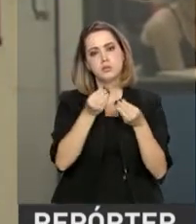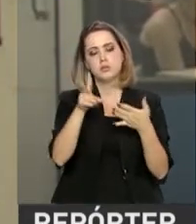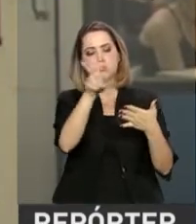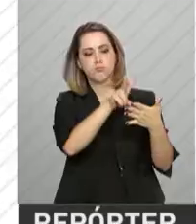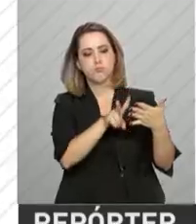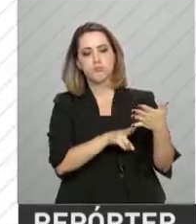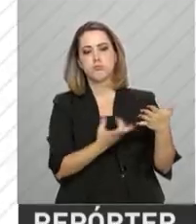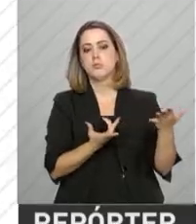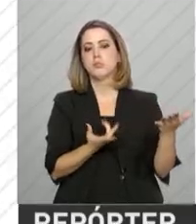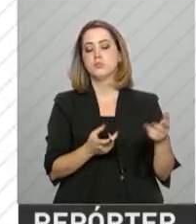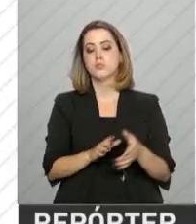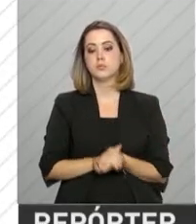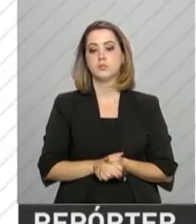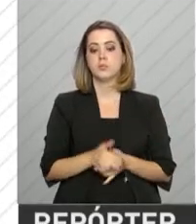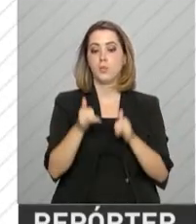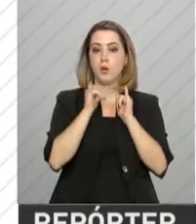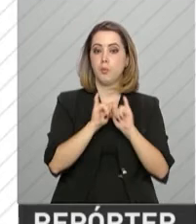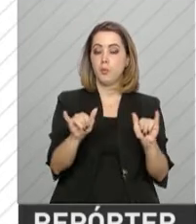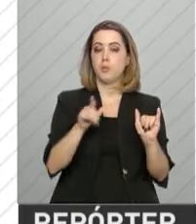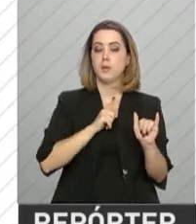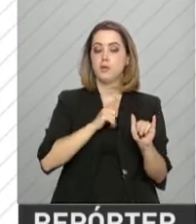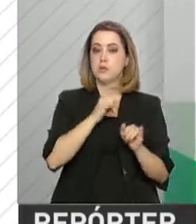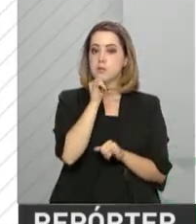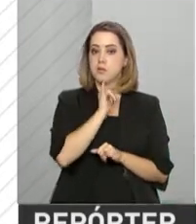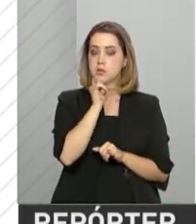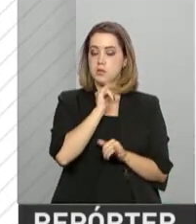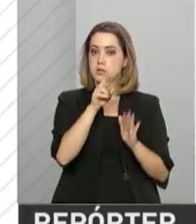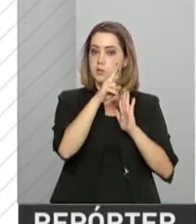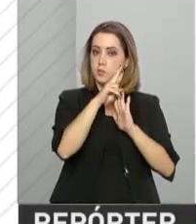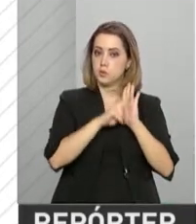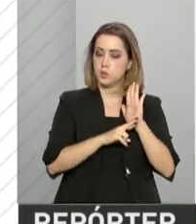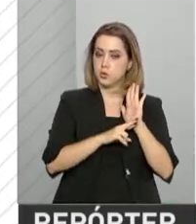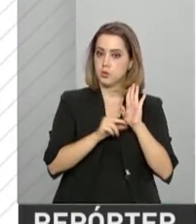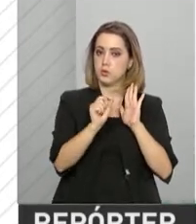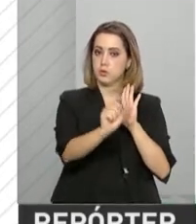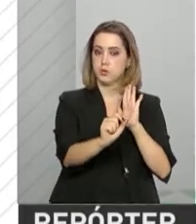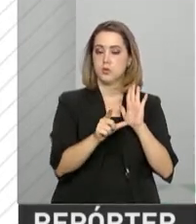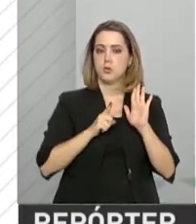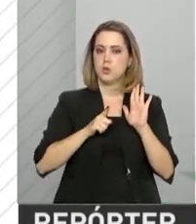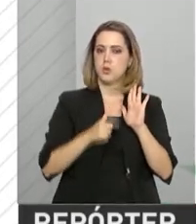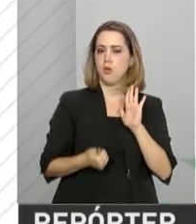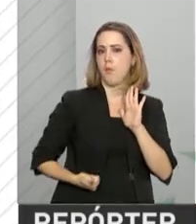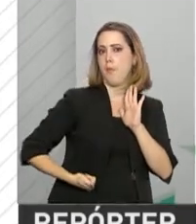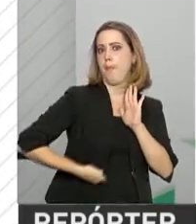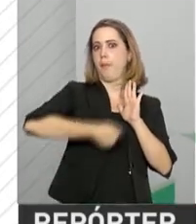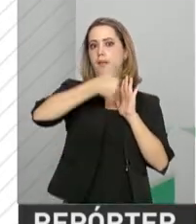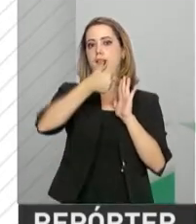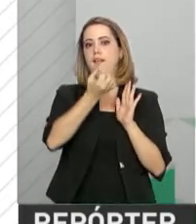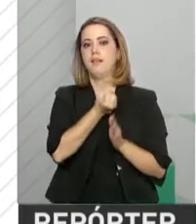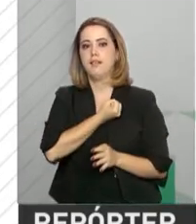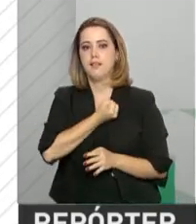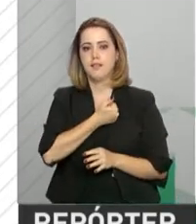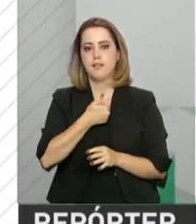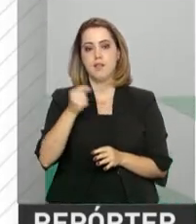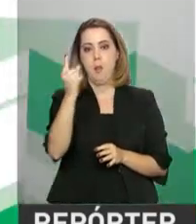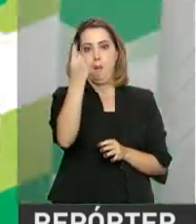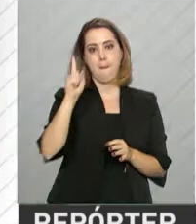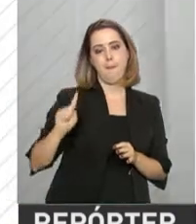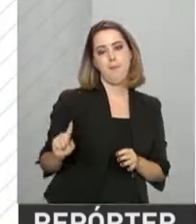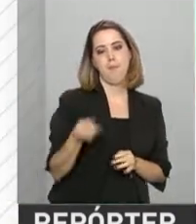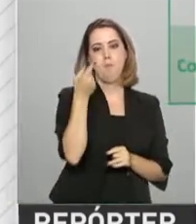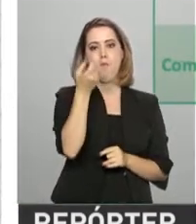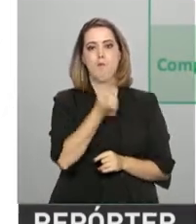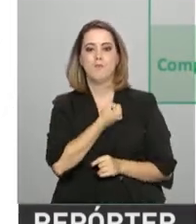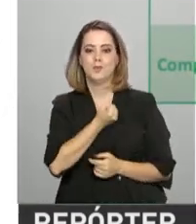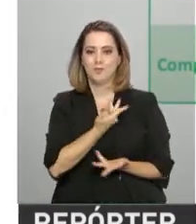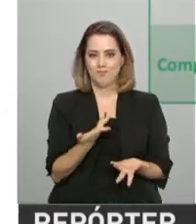participantes a publicação tem exemplos de redações selecionadas que tiveram pontuação máxima mil pontos nas edições